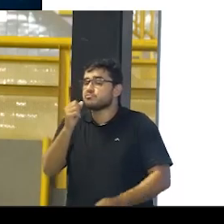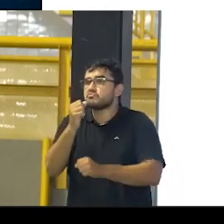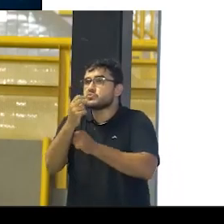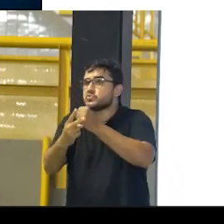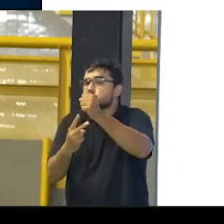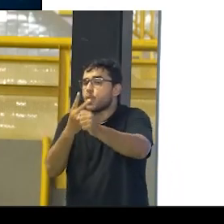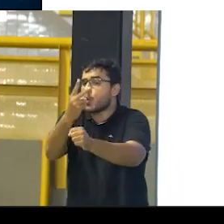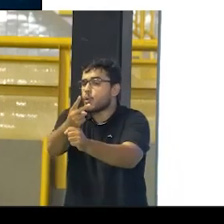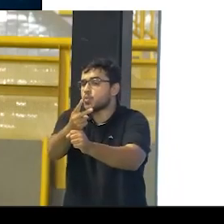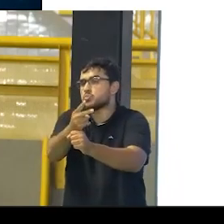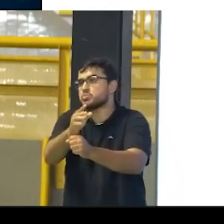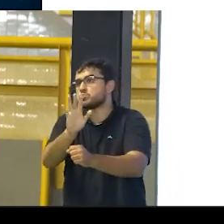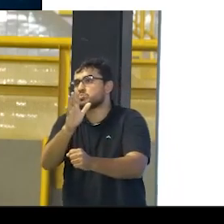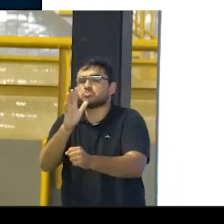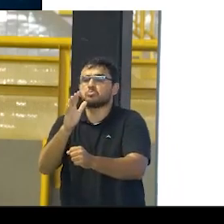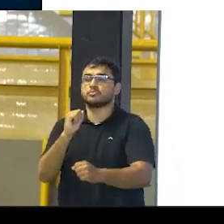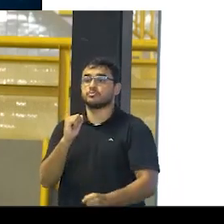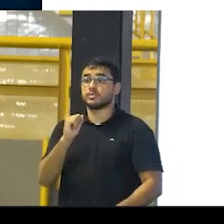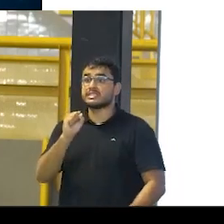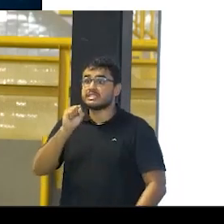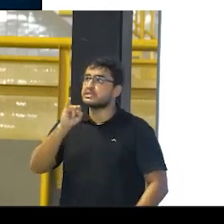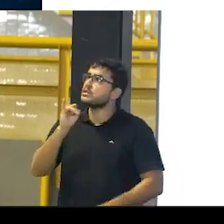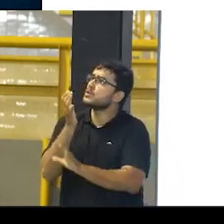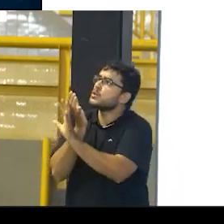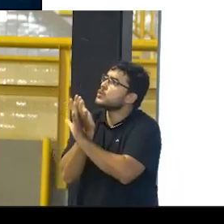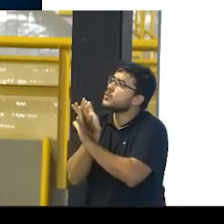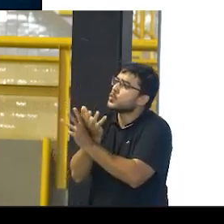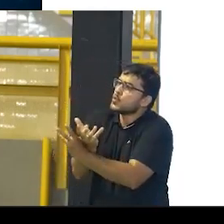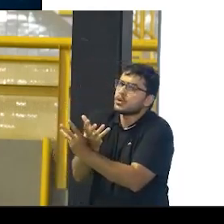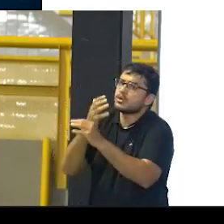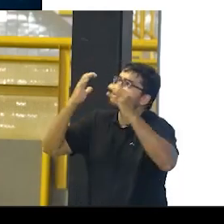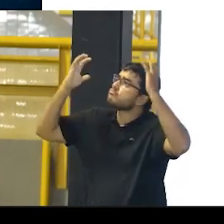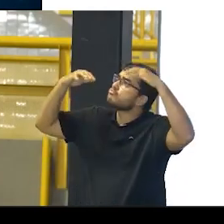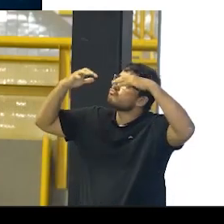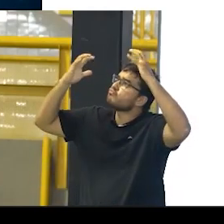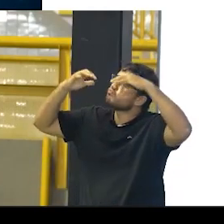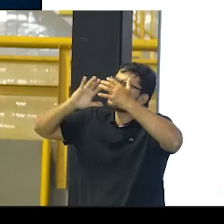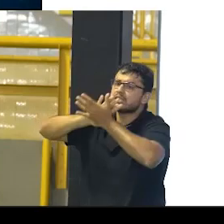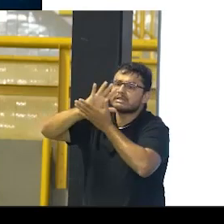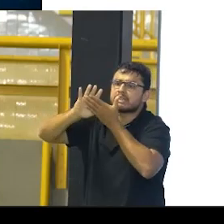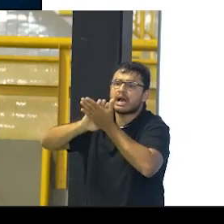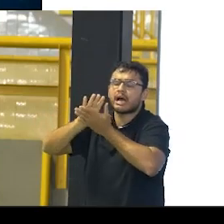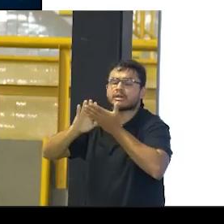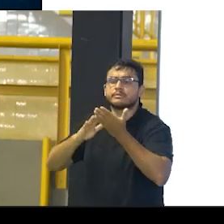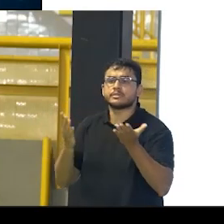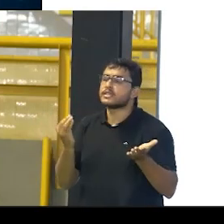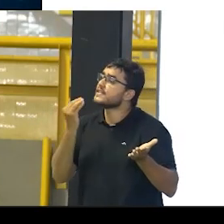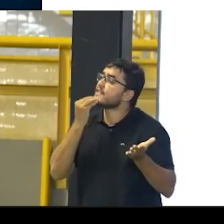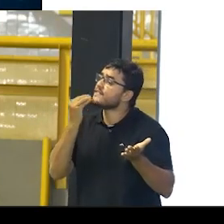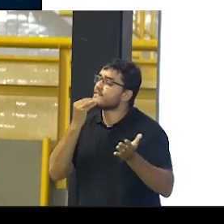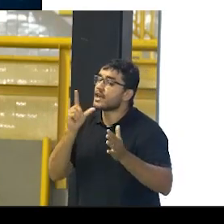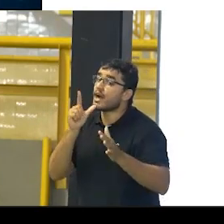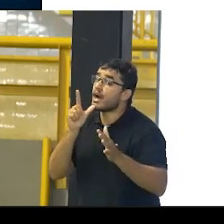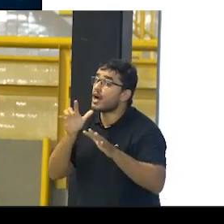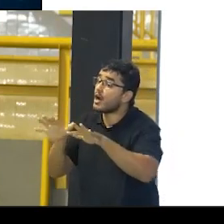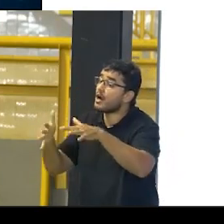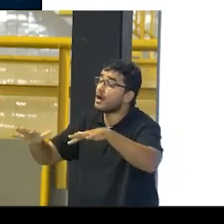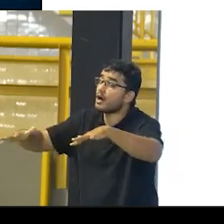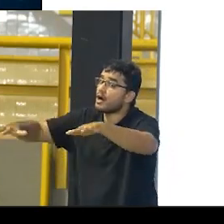não chova o suficiente para que os grandes reservatórios hídricos